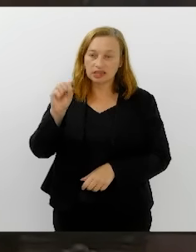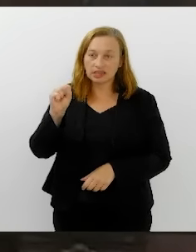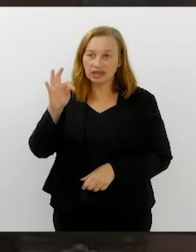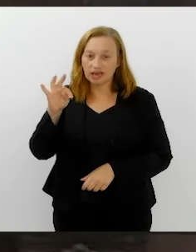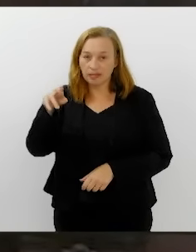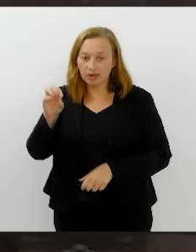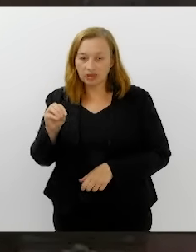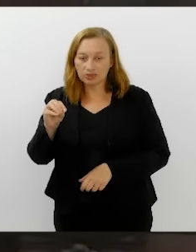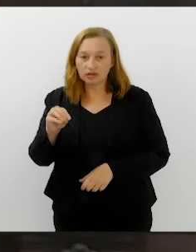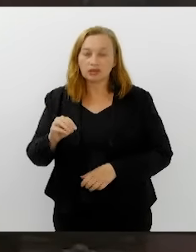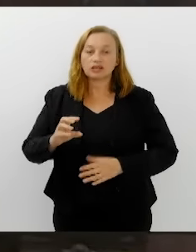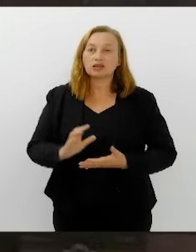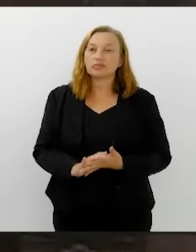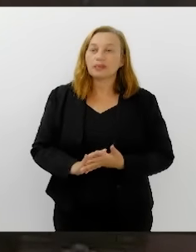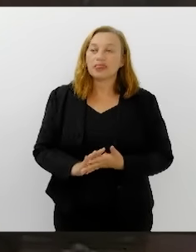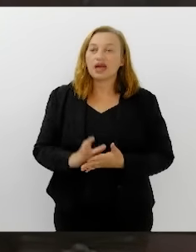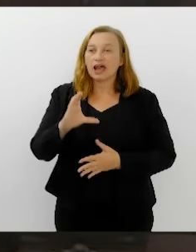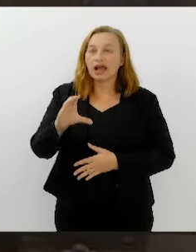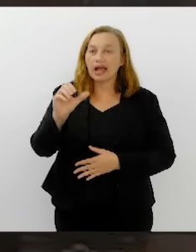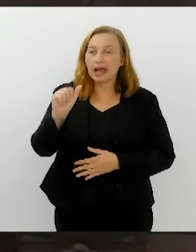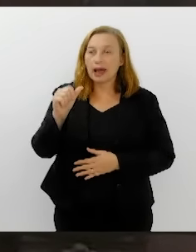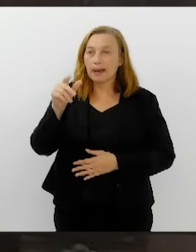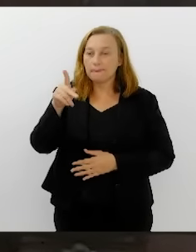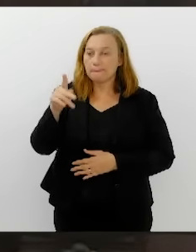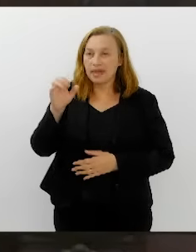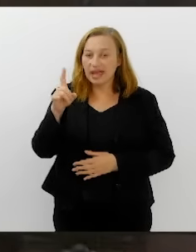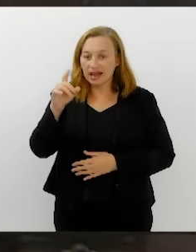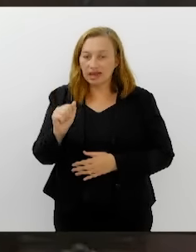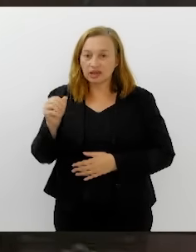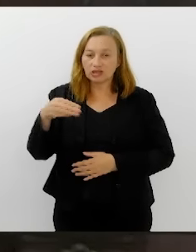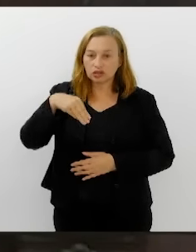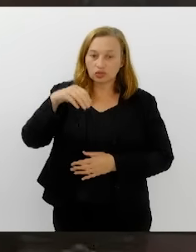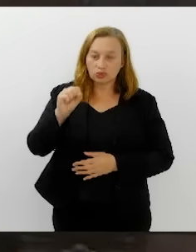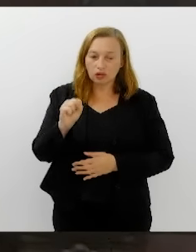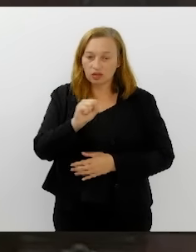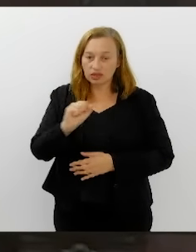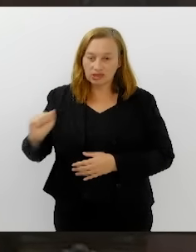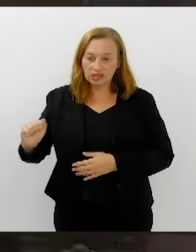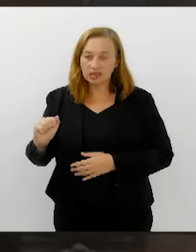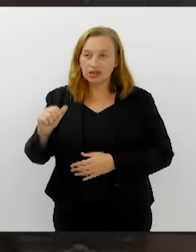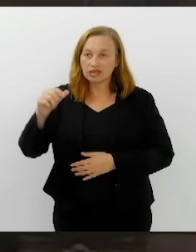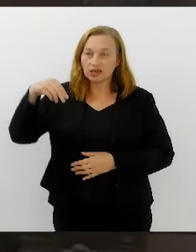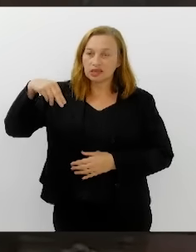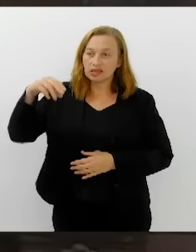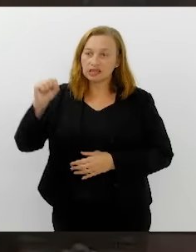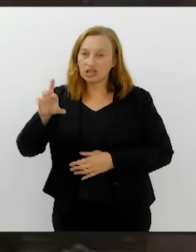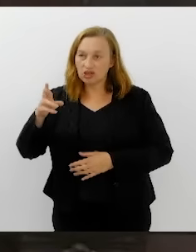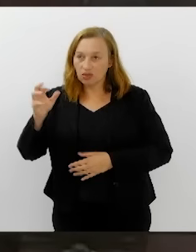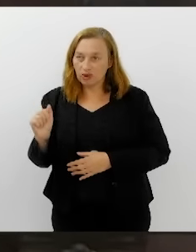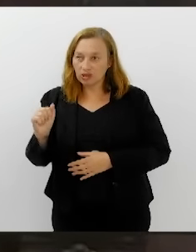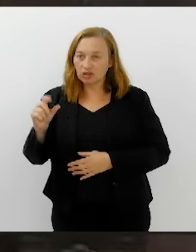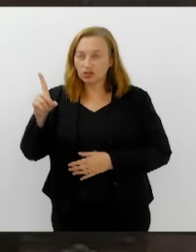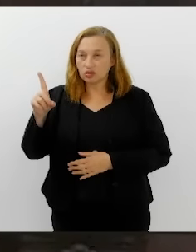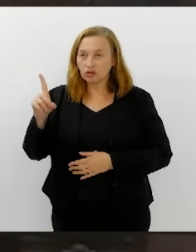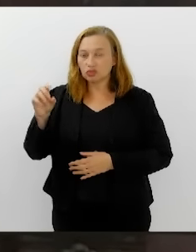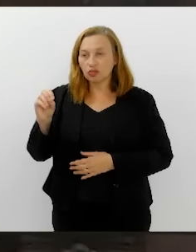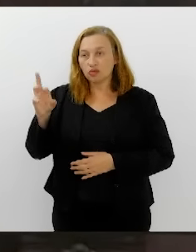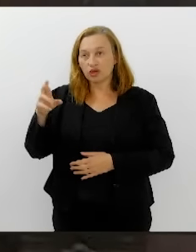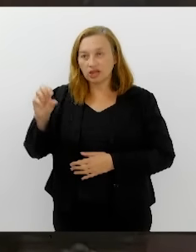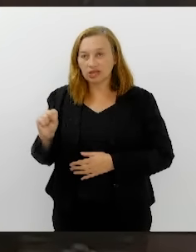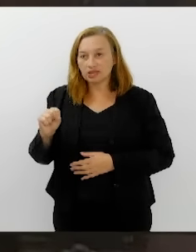Nossa Senhora das Dores dos Padres Agostinianos, no bairro do Ipiranga, e, mesmo sem entender, se